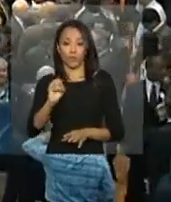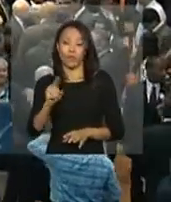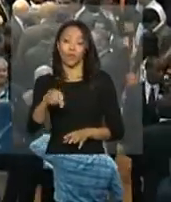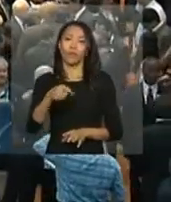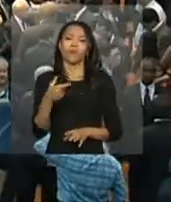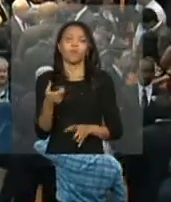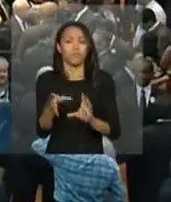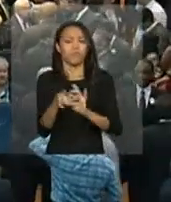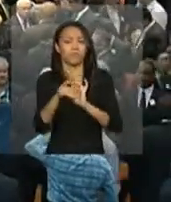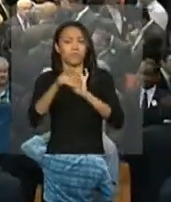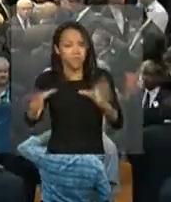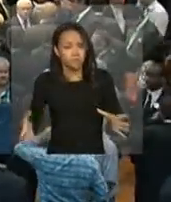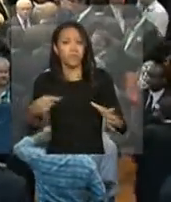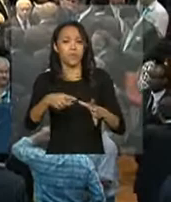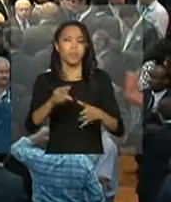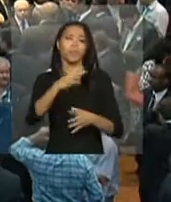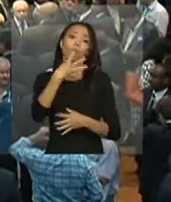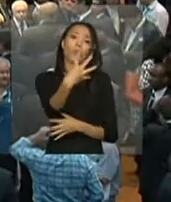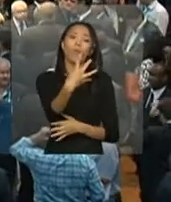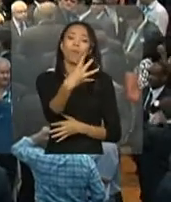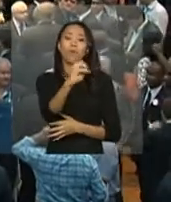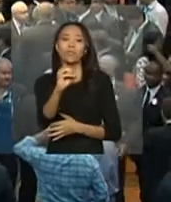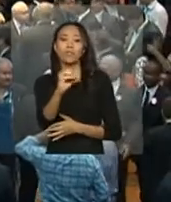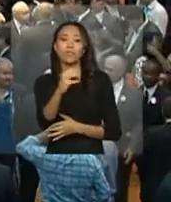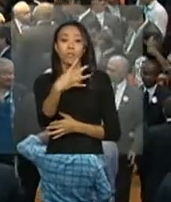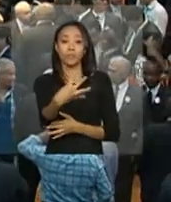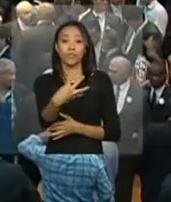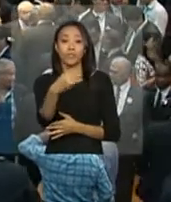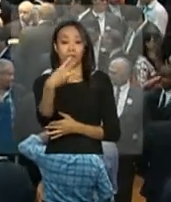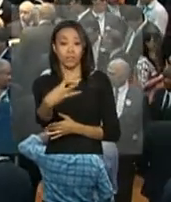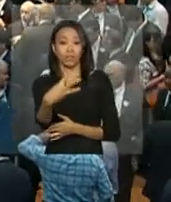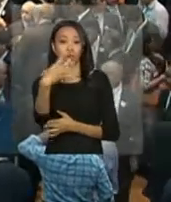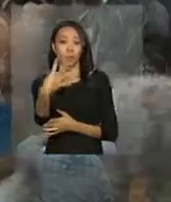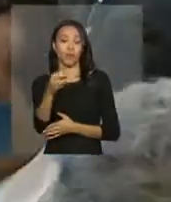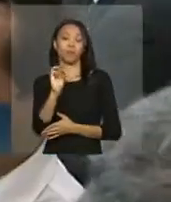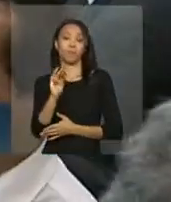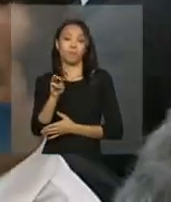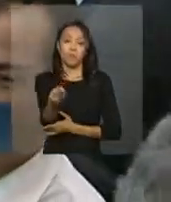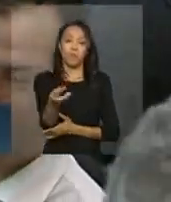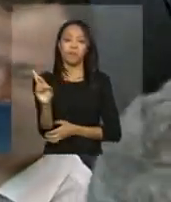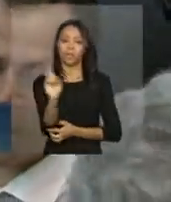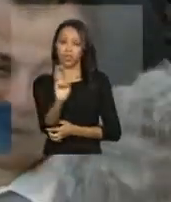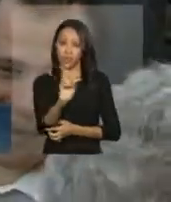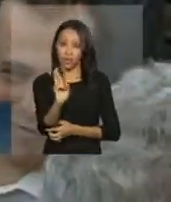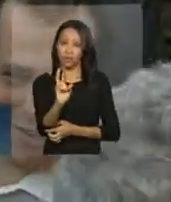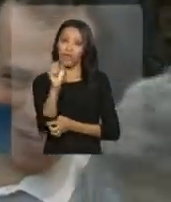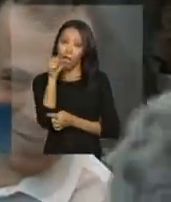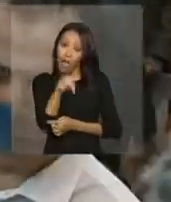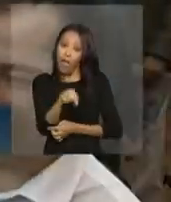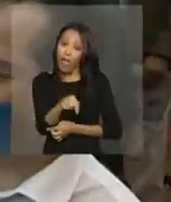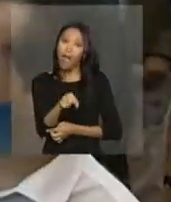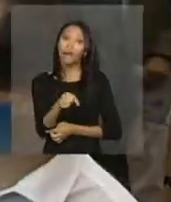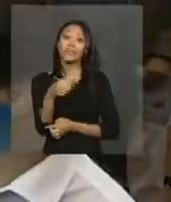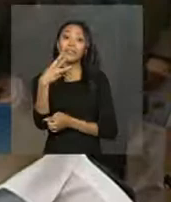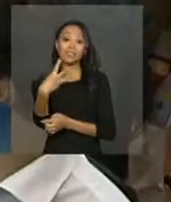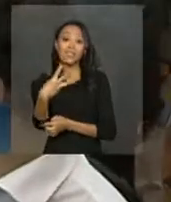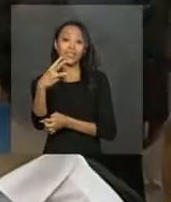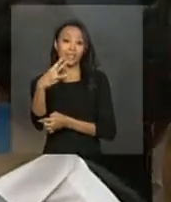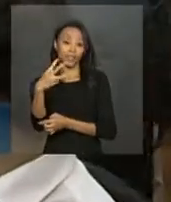de receita anual permitida de 434 milhões Dea o valor que é